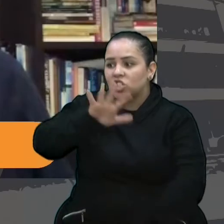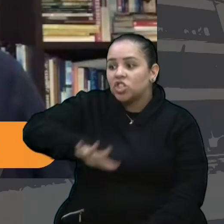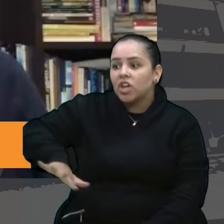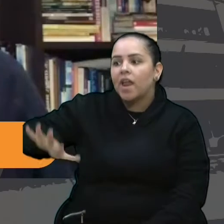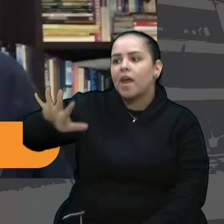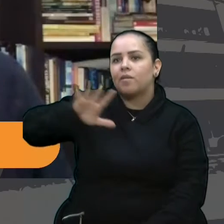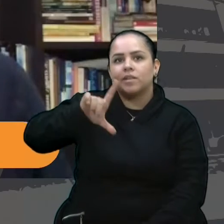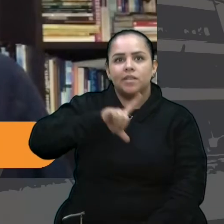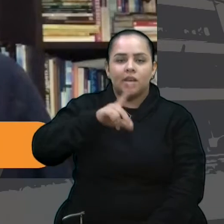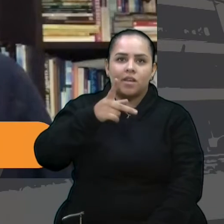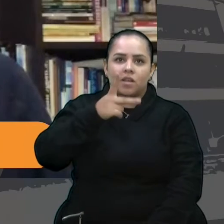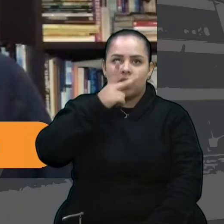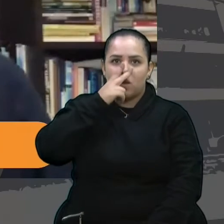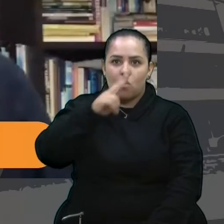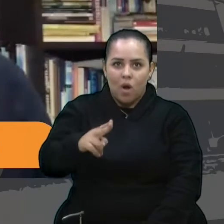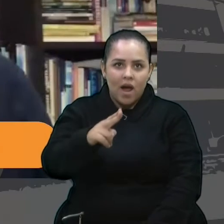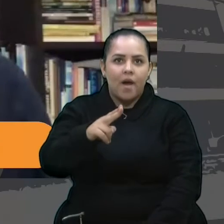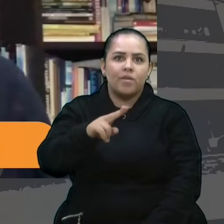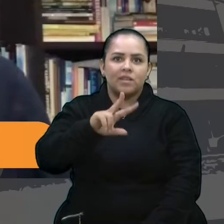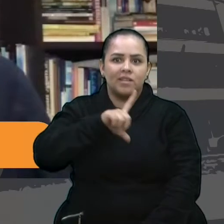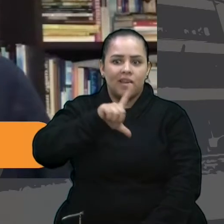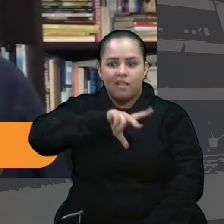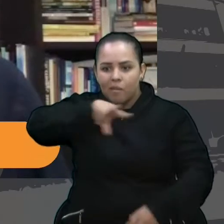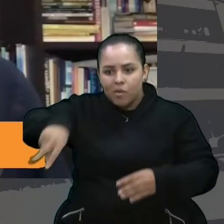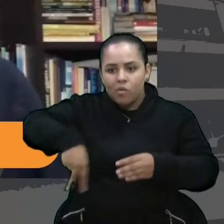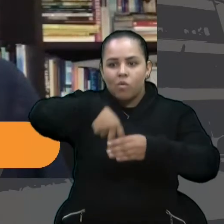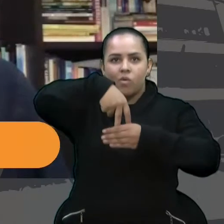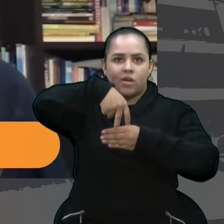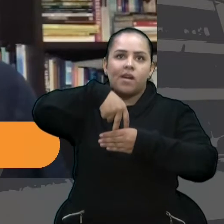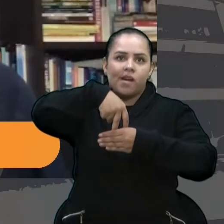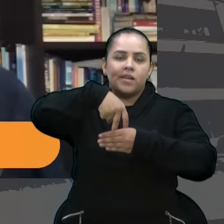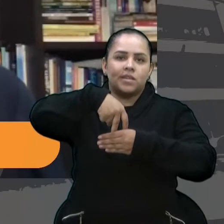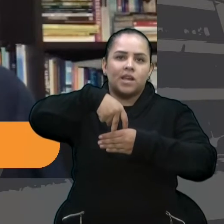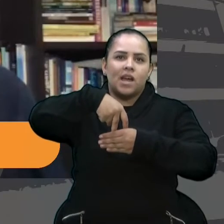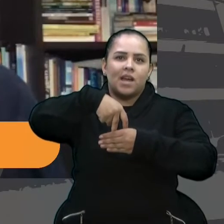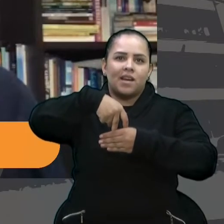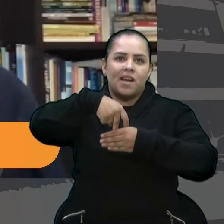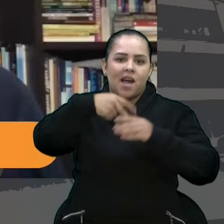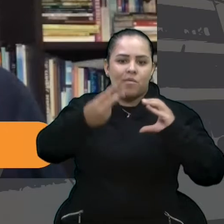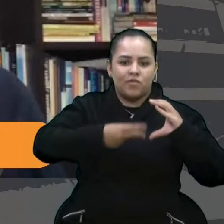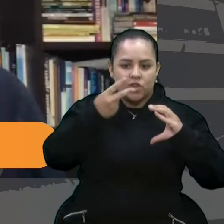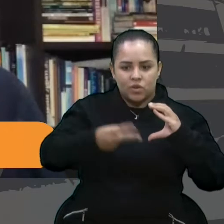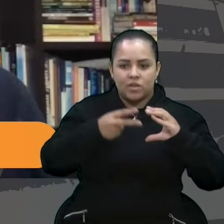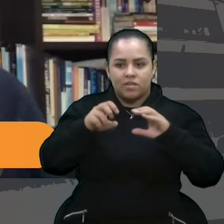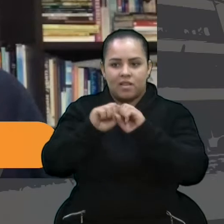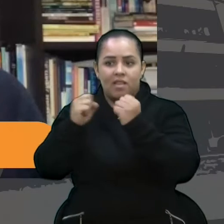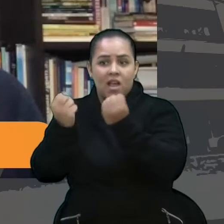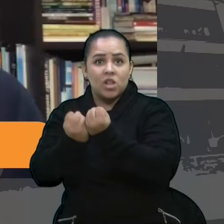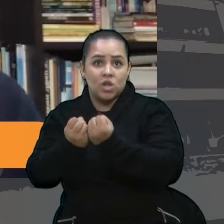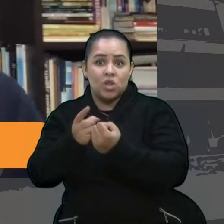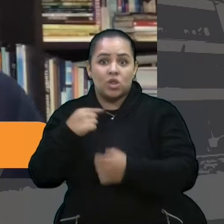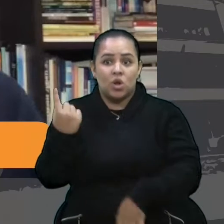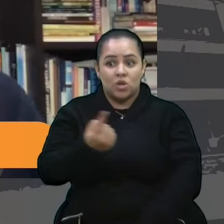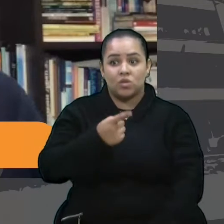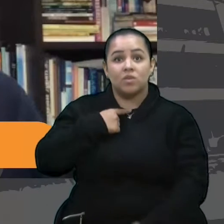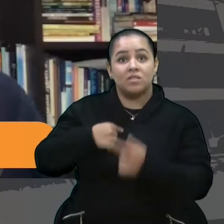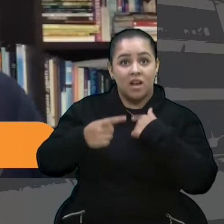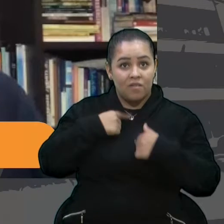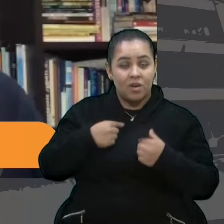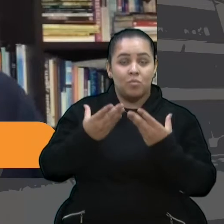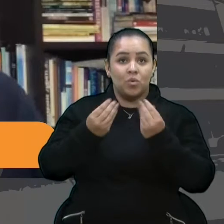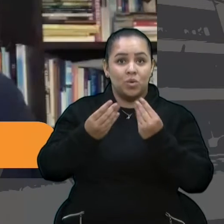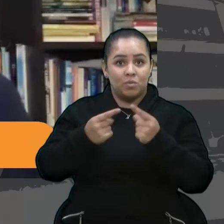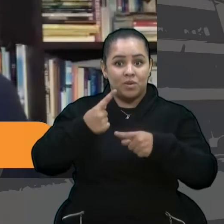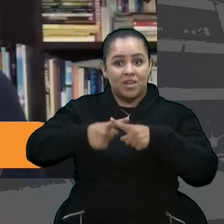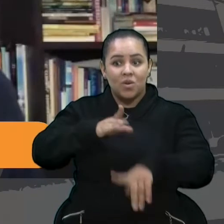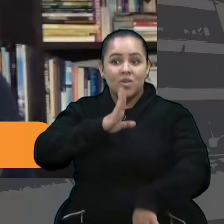tribuna da Câmara e do Senado, a gente tem saudades dos grandes tribunos, que conheciam a língua portuguesa. Né? É